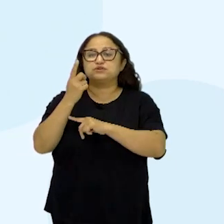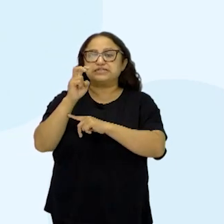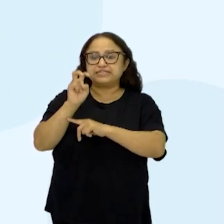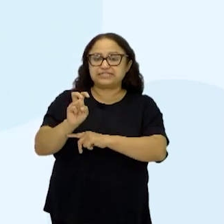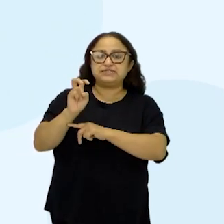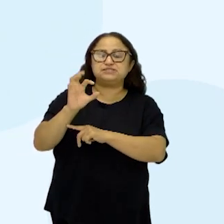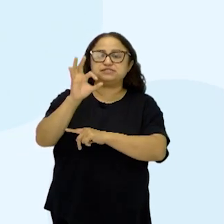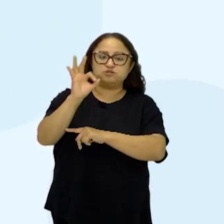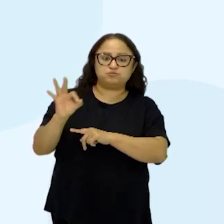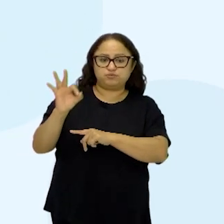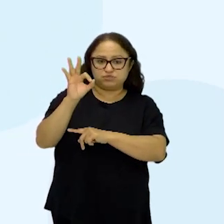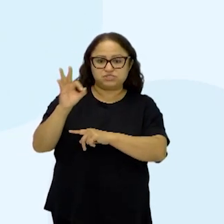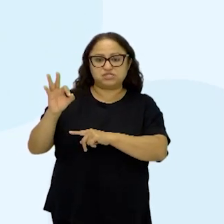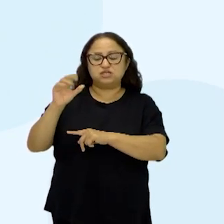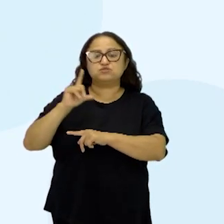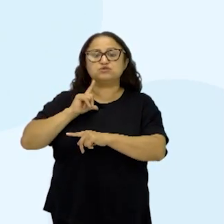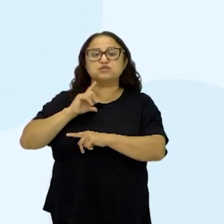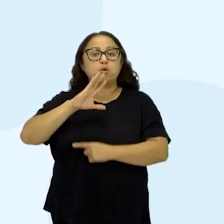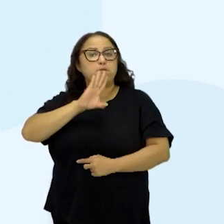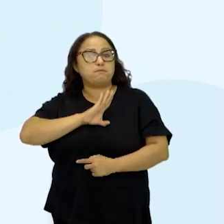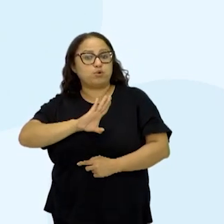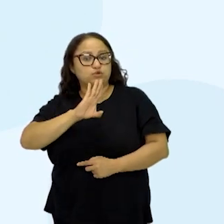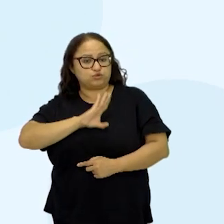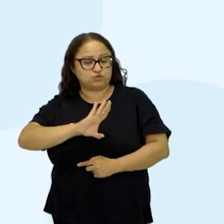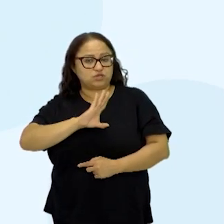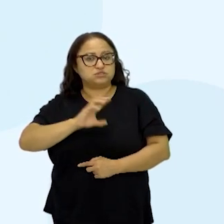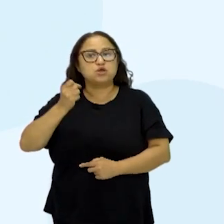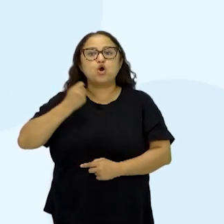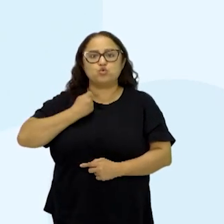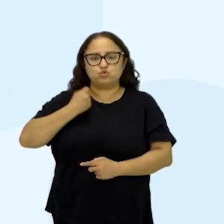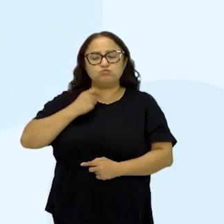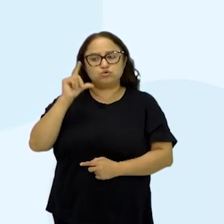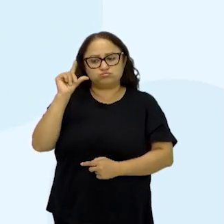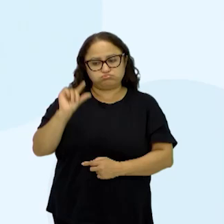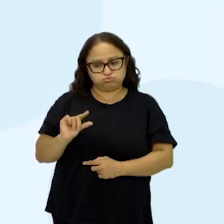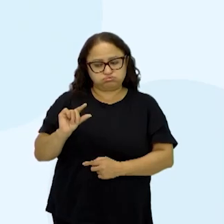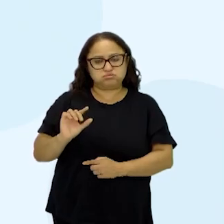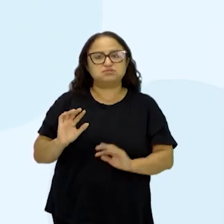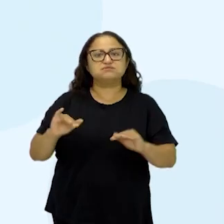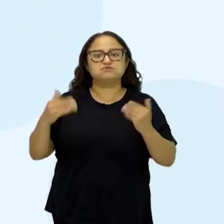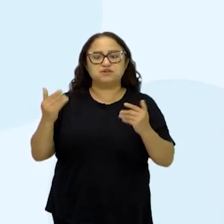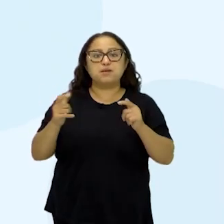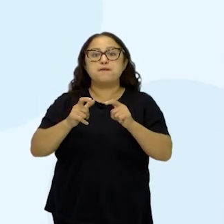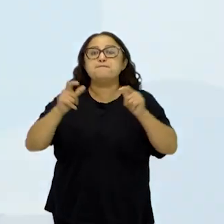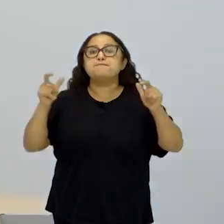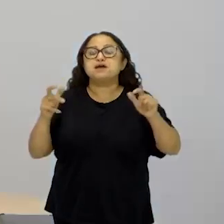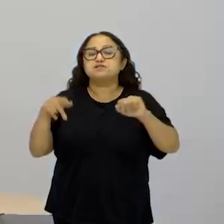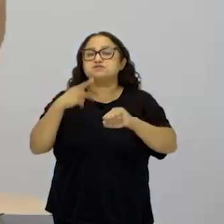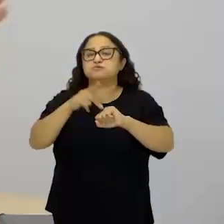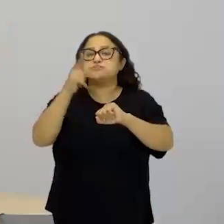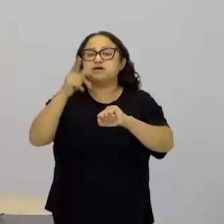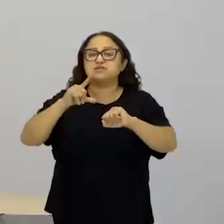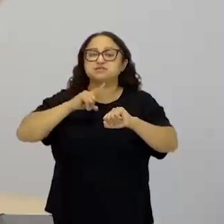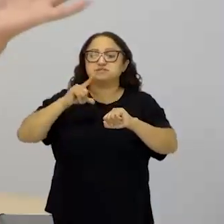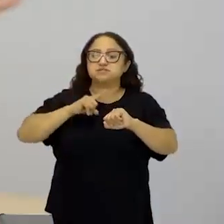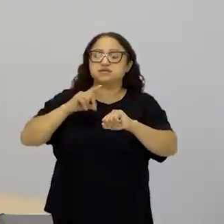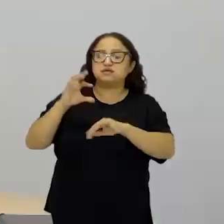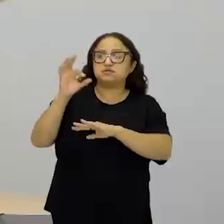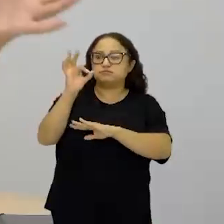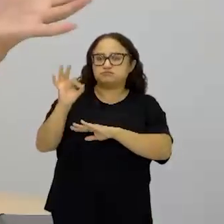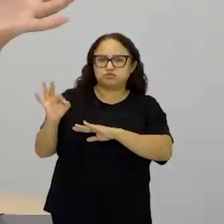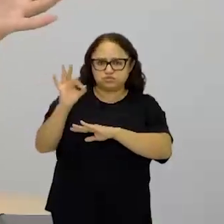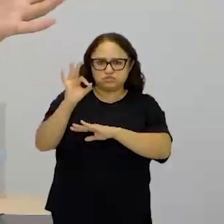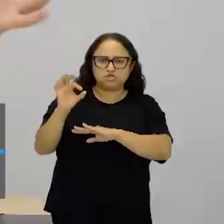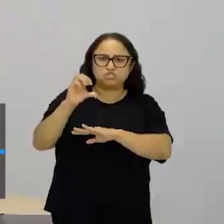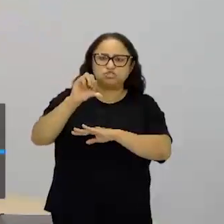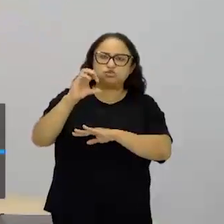da população falando língua portuguesa. É um número bem pequeno. Então, quando eu falo, quanto mais o país, mais porcentagem aí, 90%,